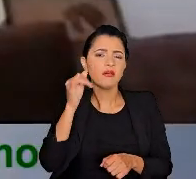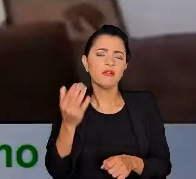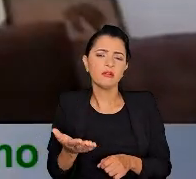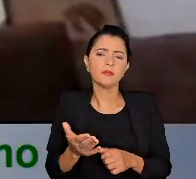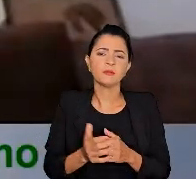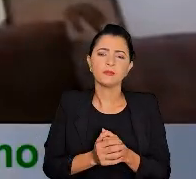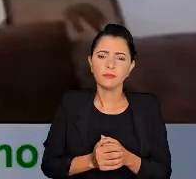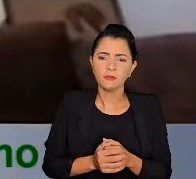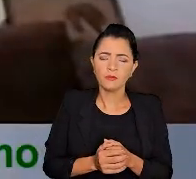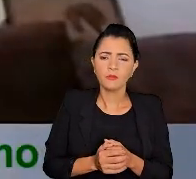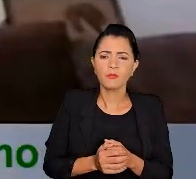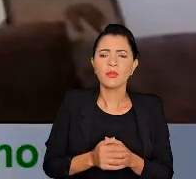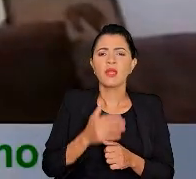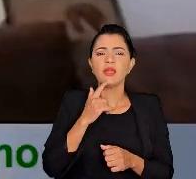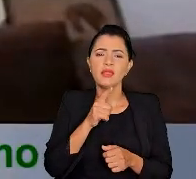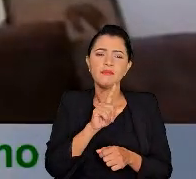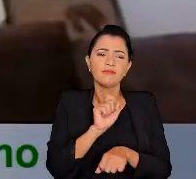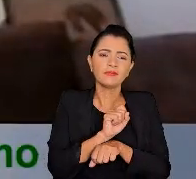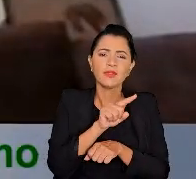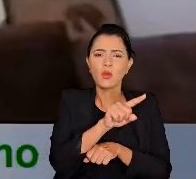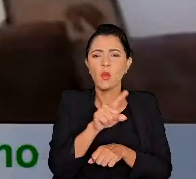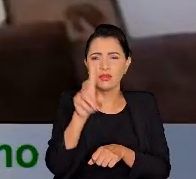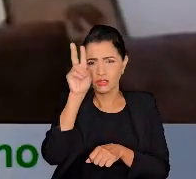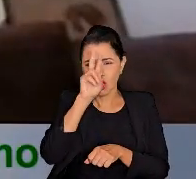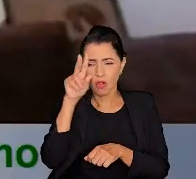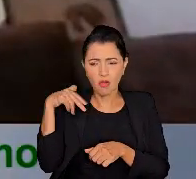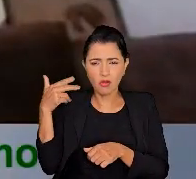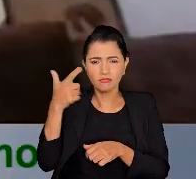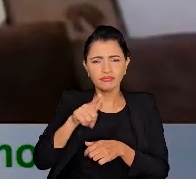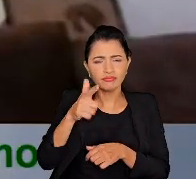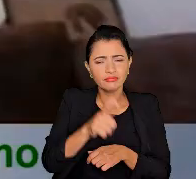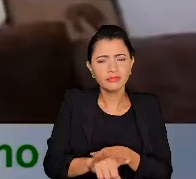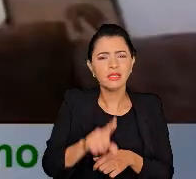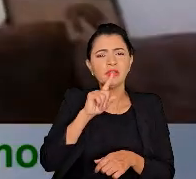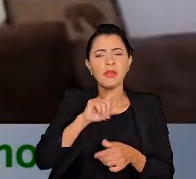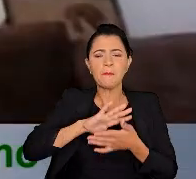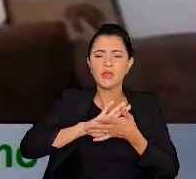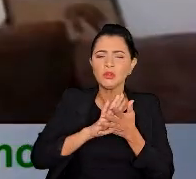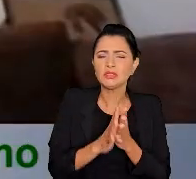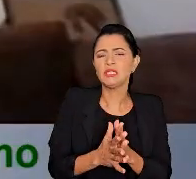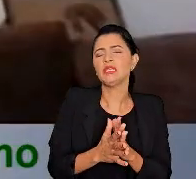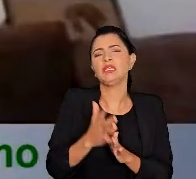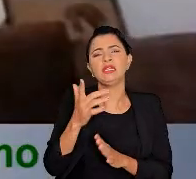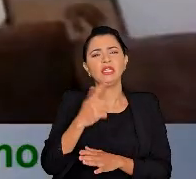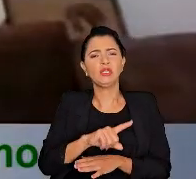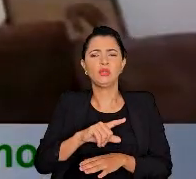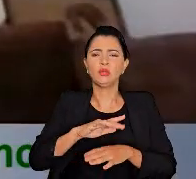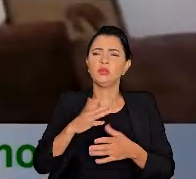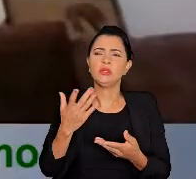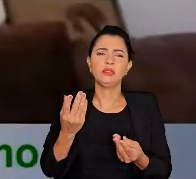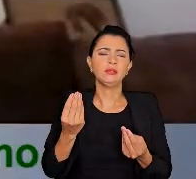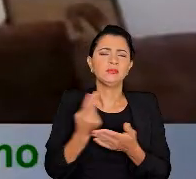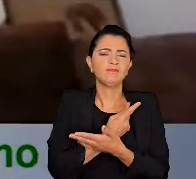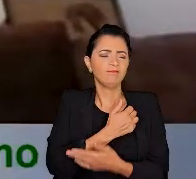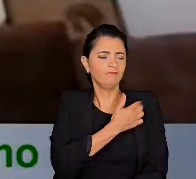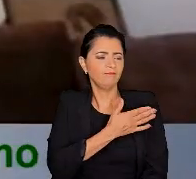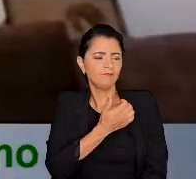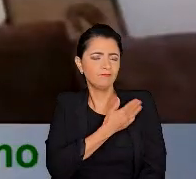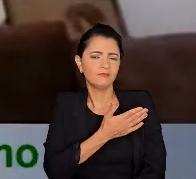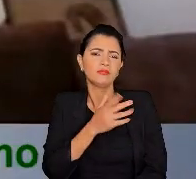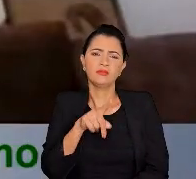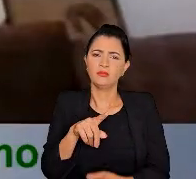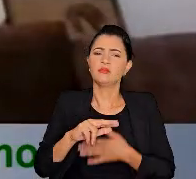e romper com essa cadeia histórica de tanto preconceito, tanta discriminação, que tem